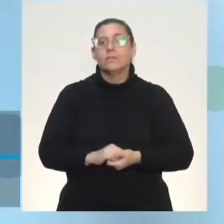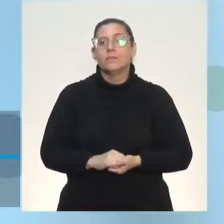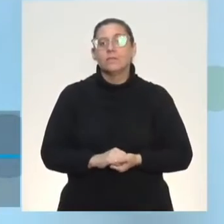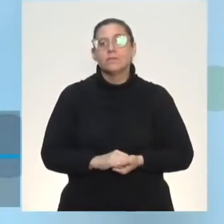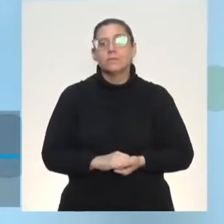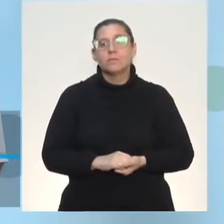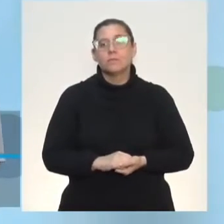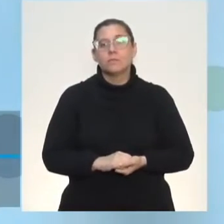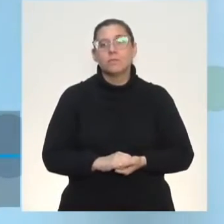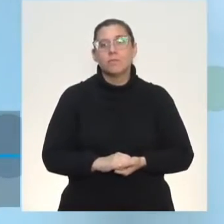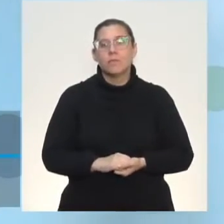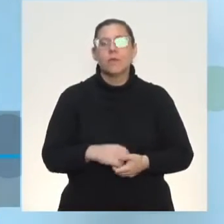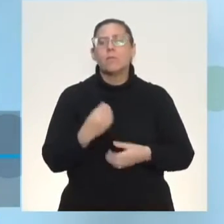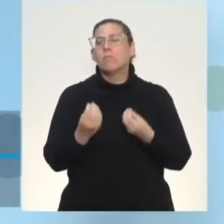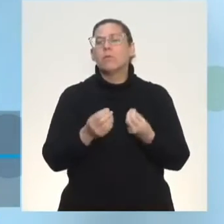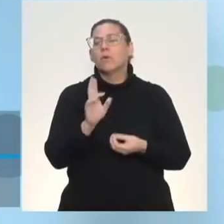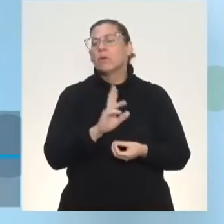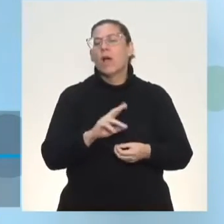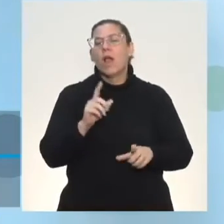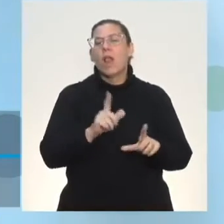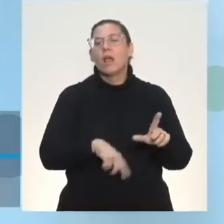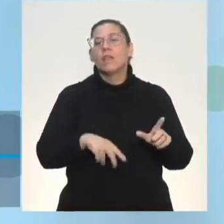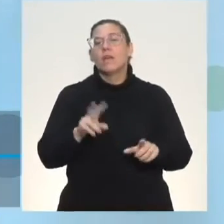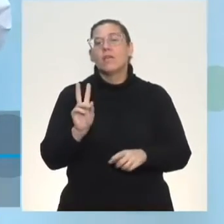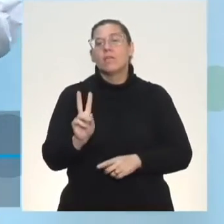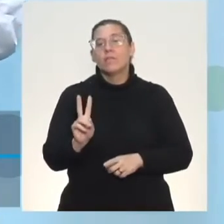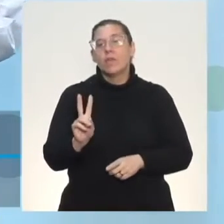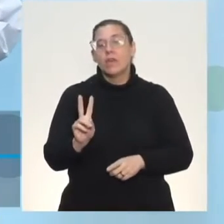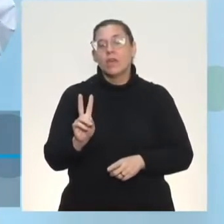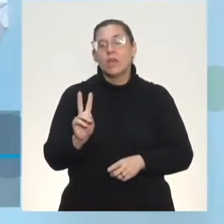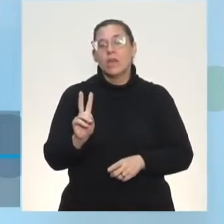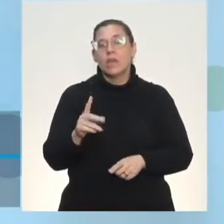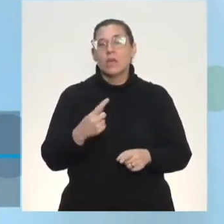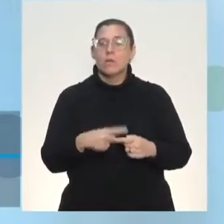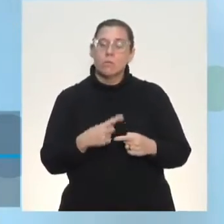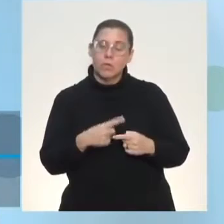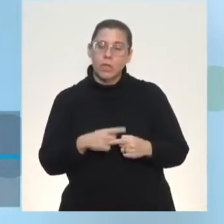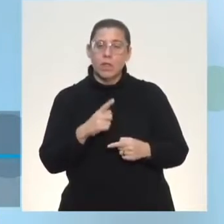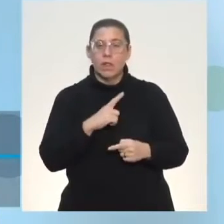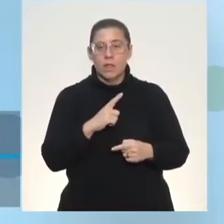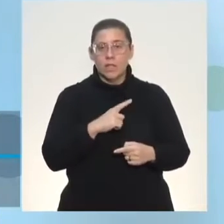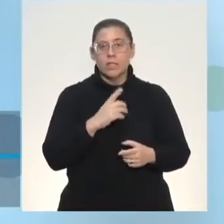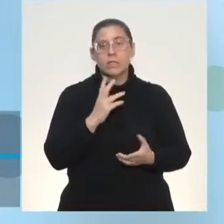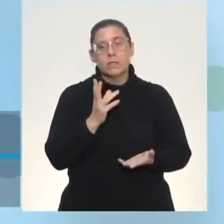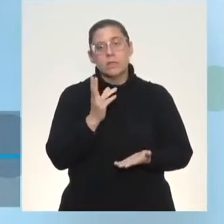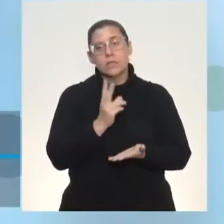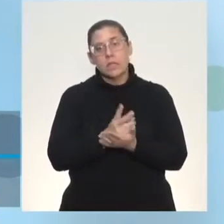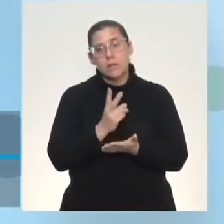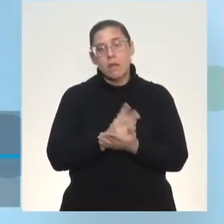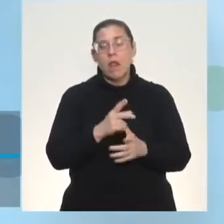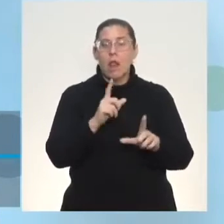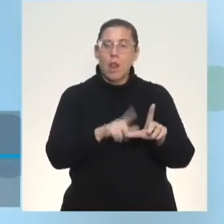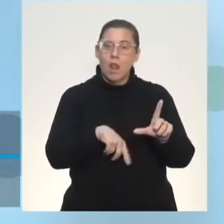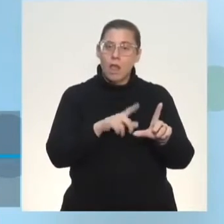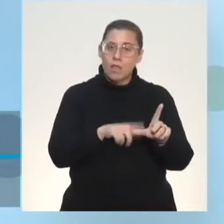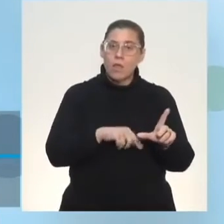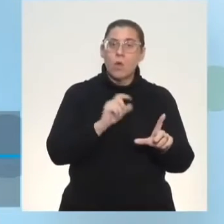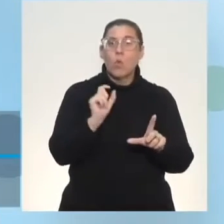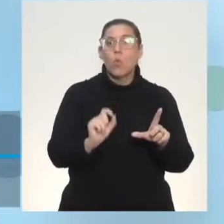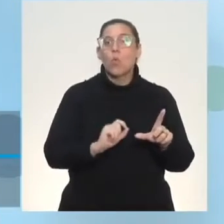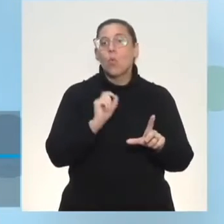Gente, por que eu usei a letra V? Porque sempre é uma convenção, tá? Sempre a gente usa a letra do que